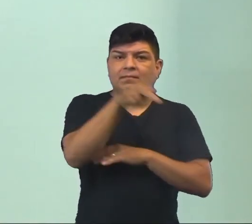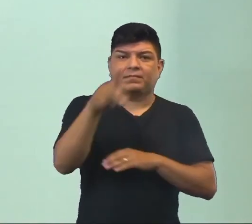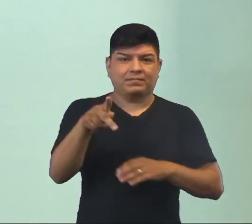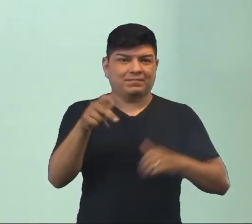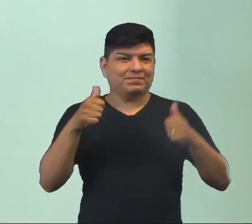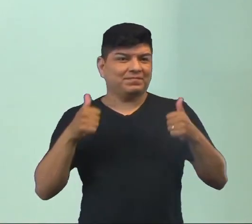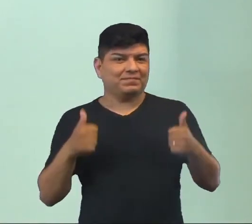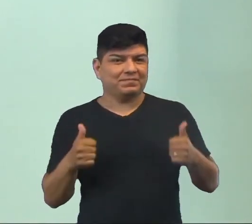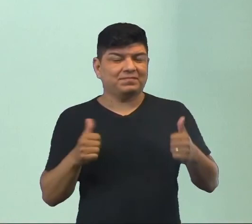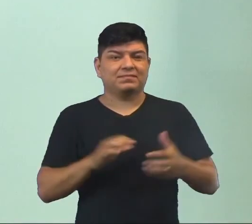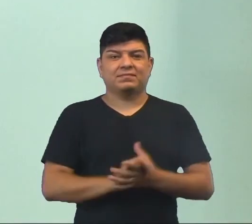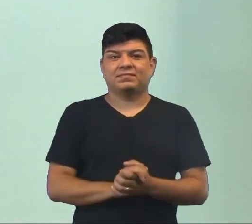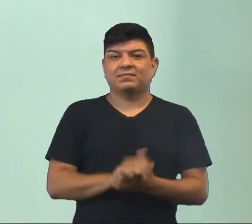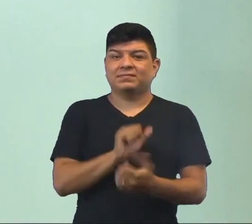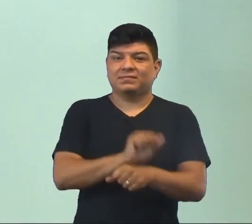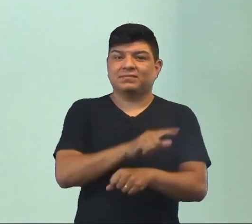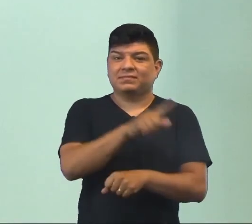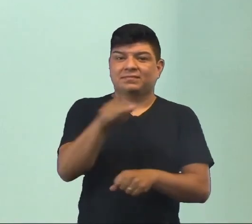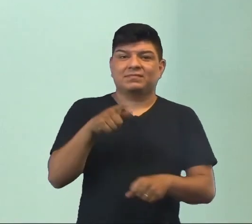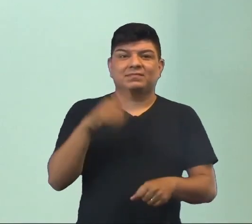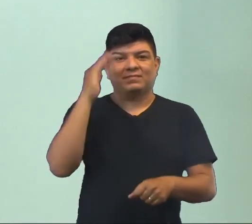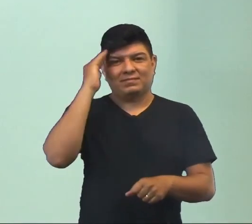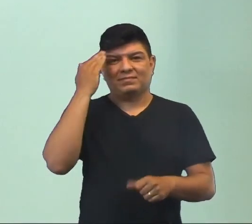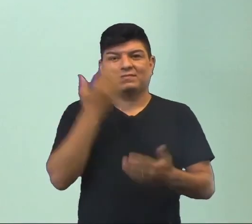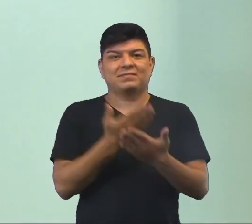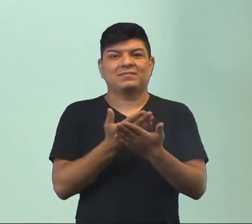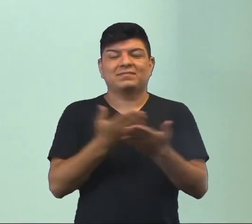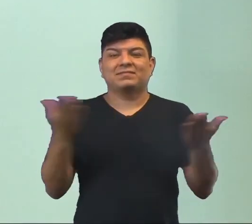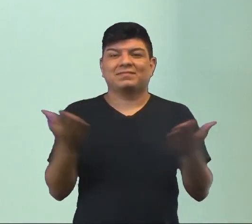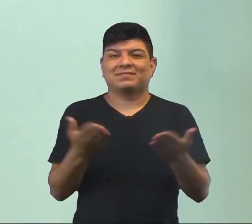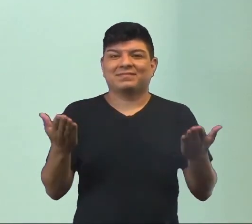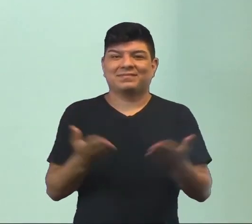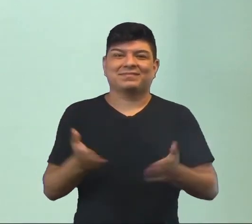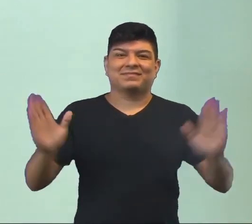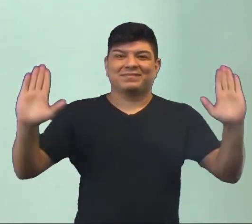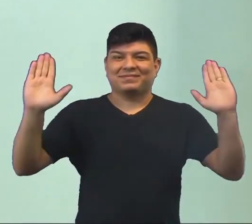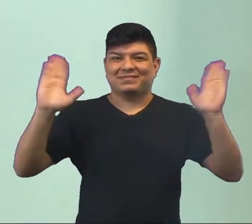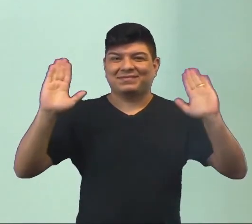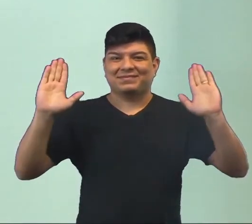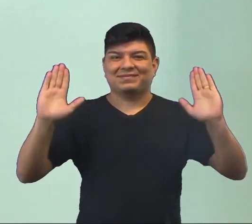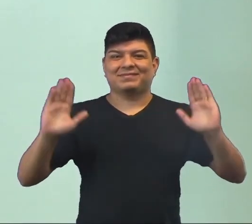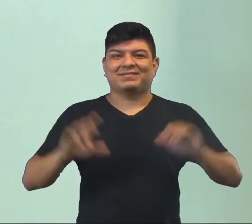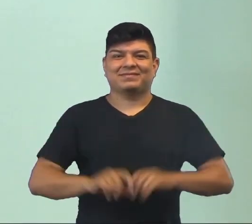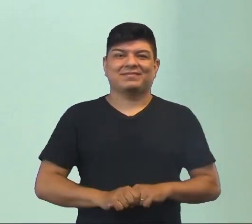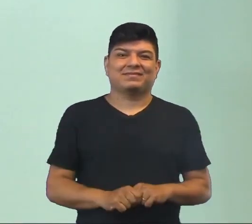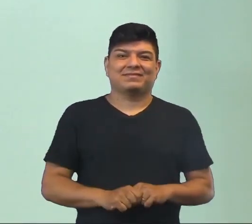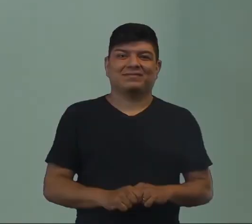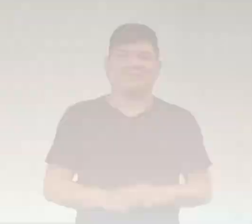professores, tá bom? Espero que vocês tenham entendido nossa aula de hoje e até a próxima aula.